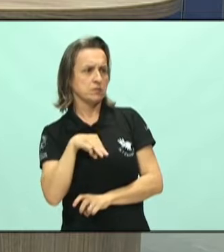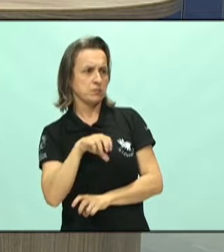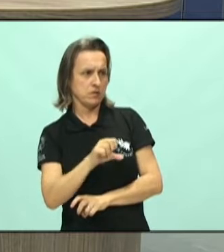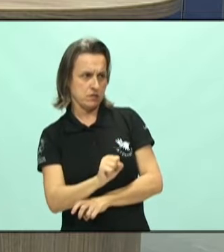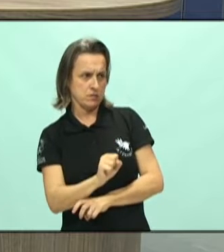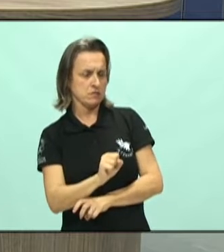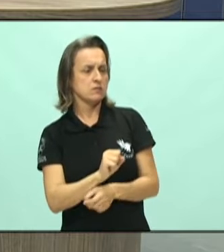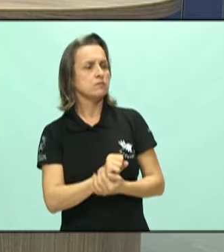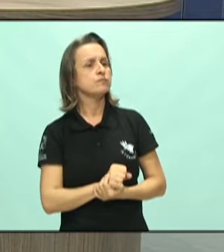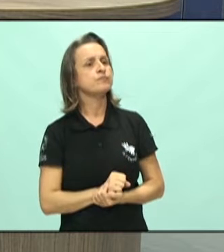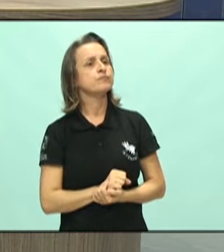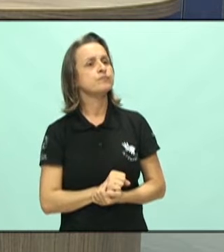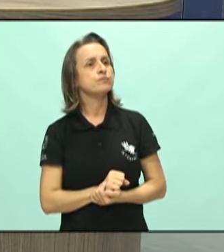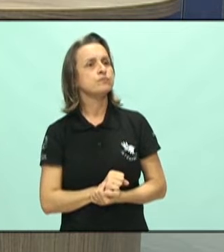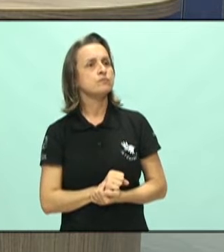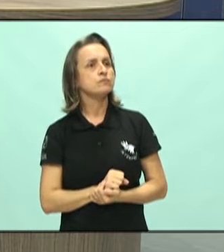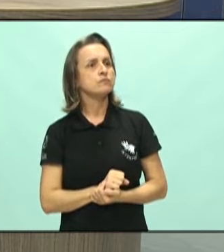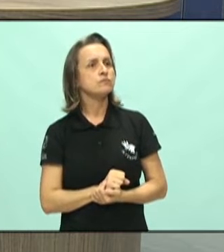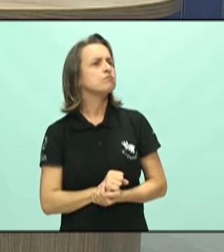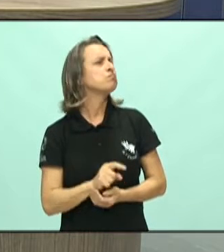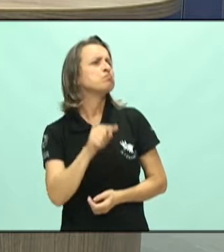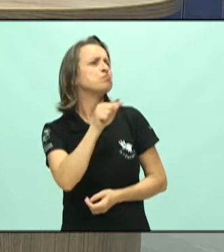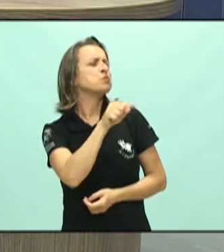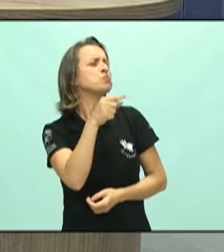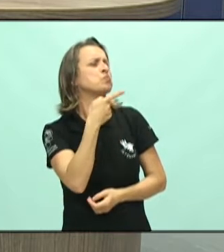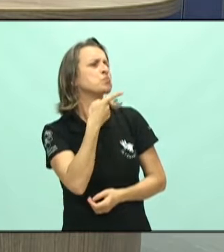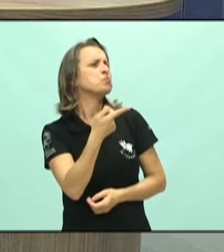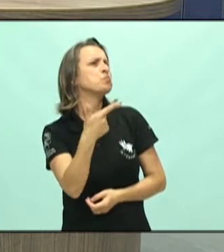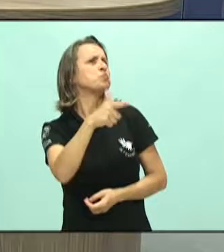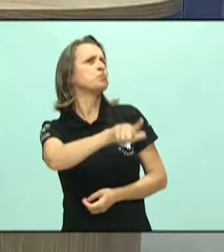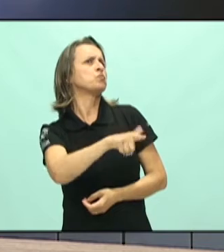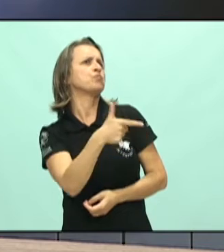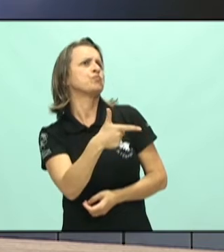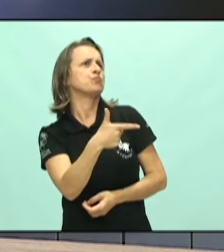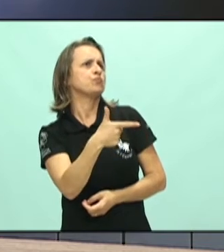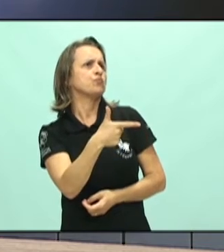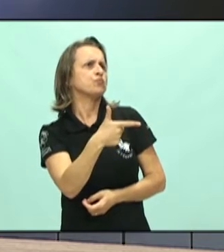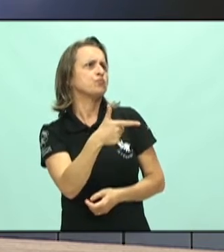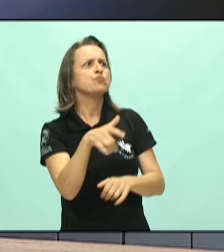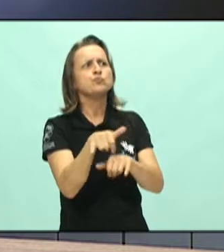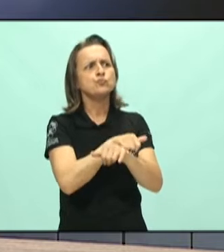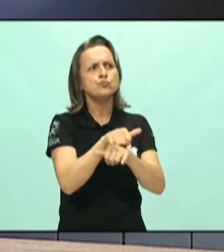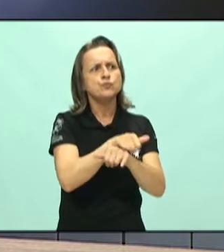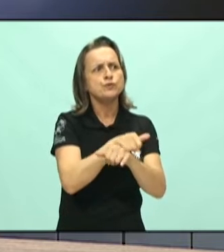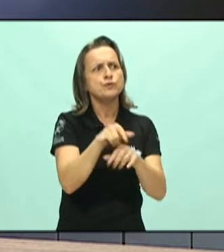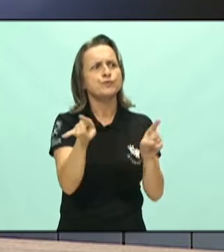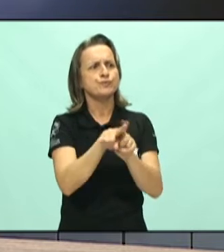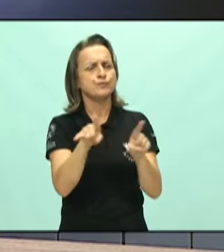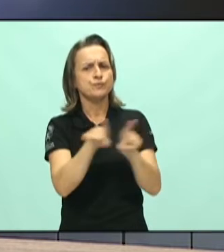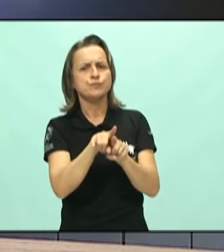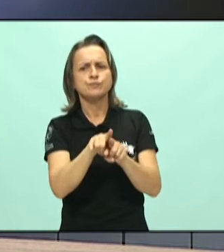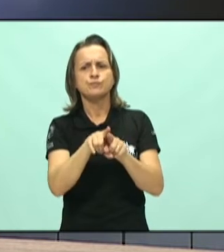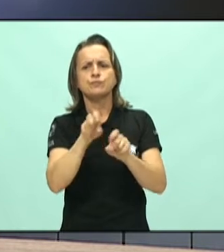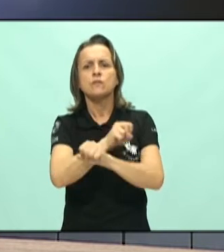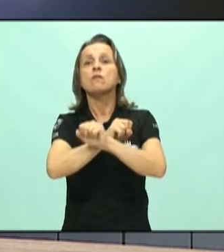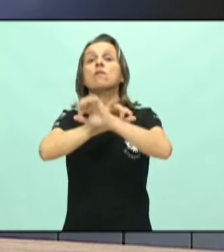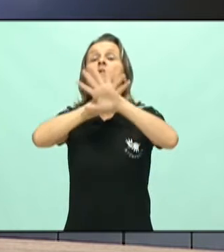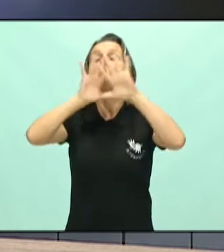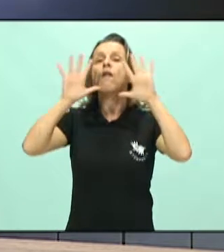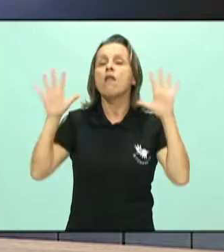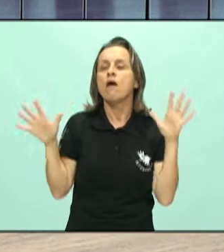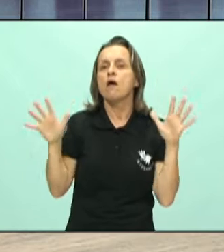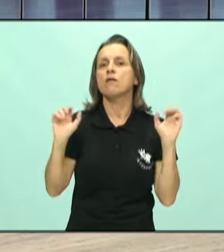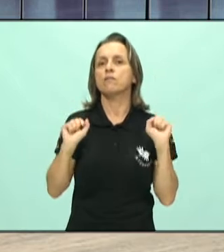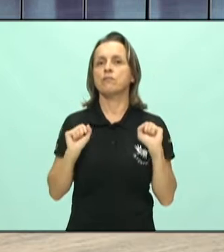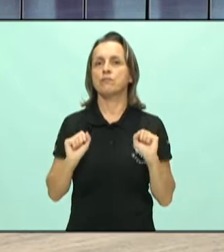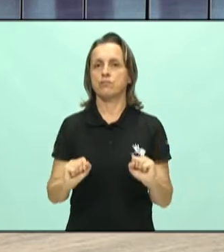O que dá para contrapor com relação a isso, Marcelo, e deixar claro que